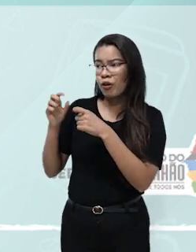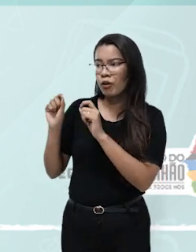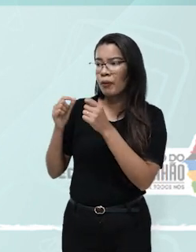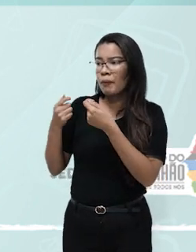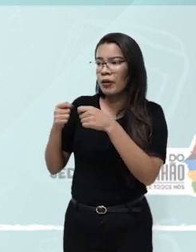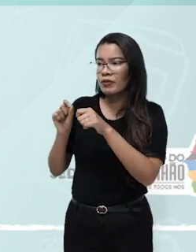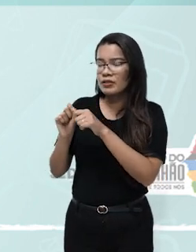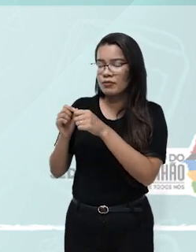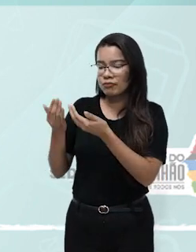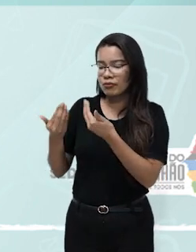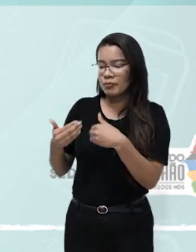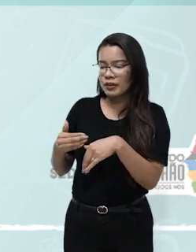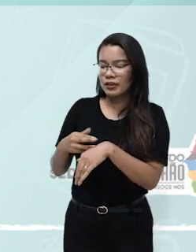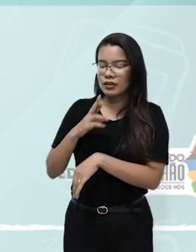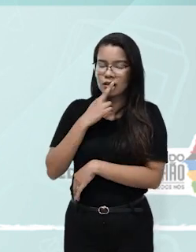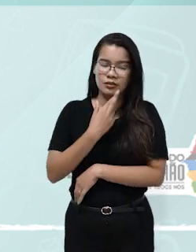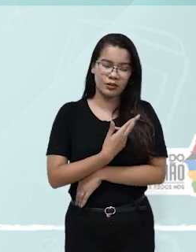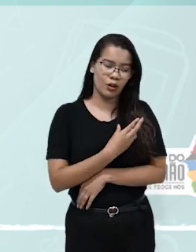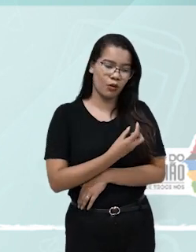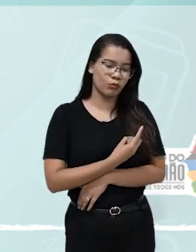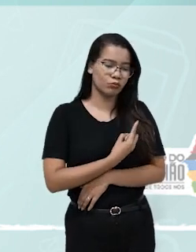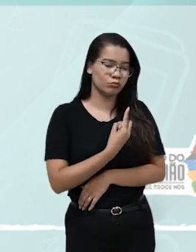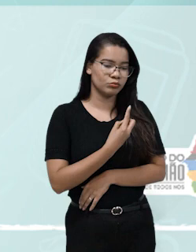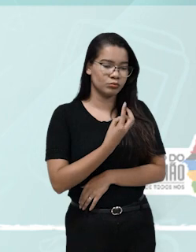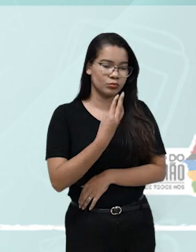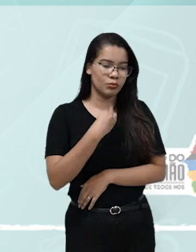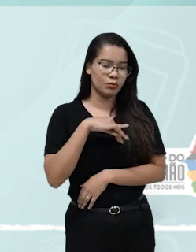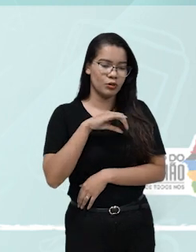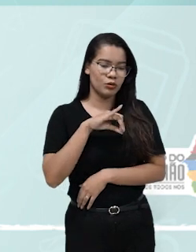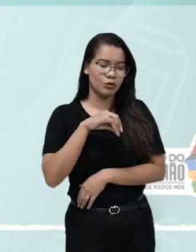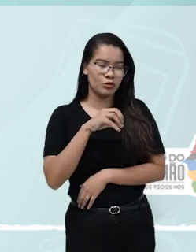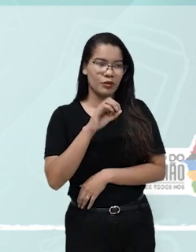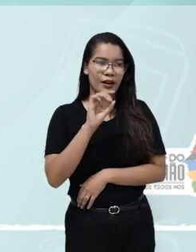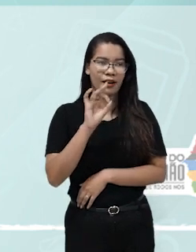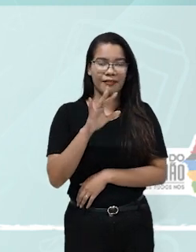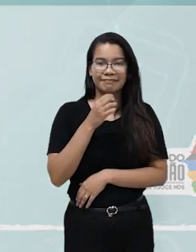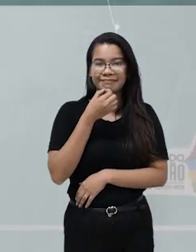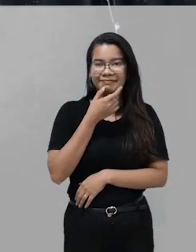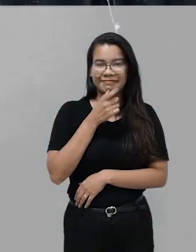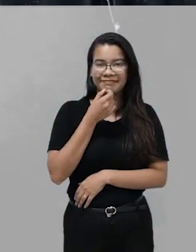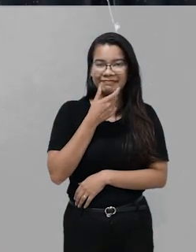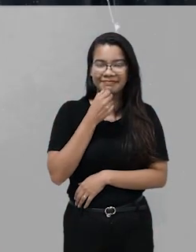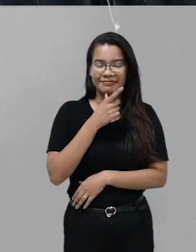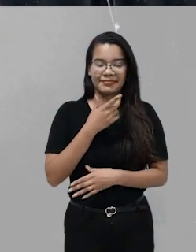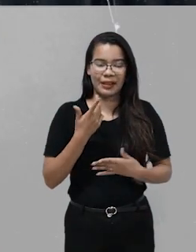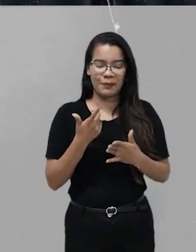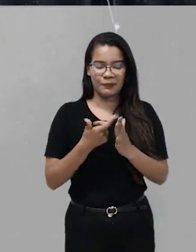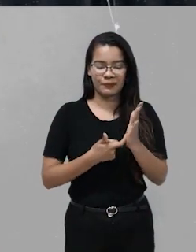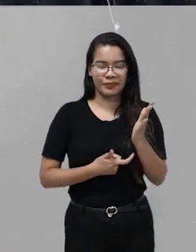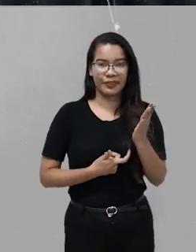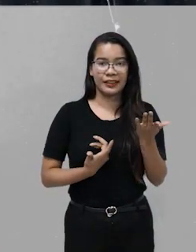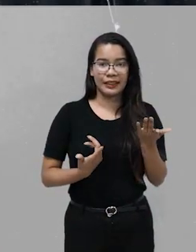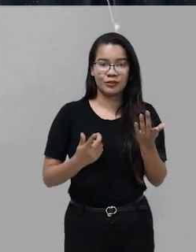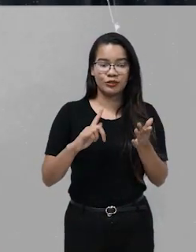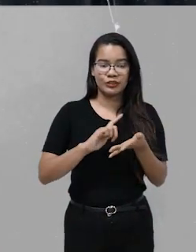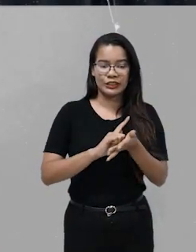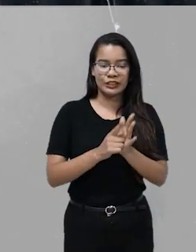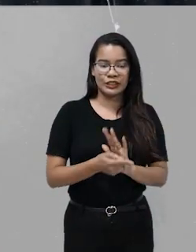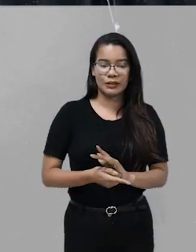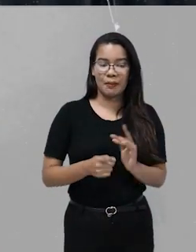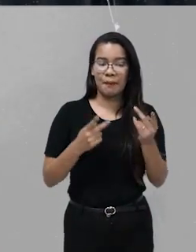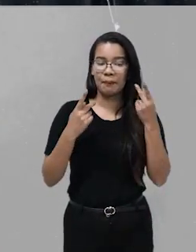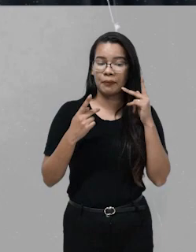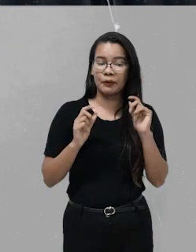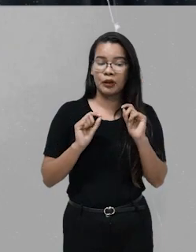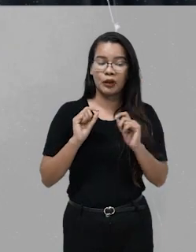É uma piada. É uma piada de mau gosto. Mas é um tipo de texto, é um gênero. E para que servem as piadas?